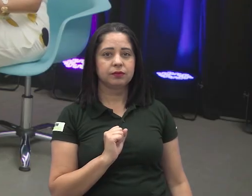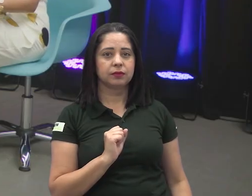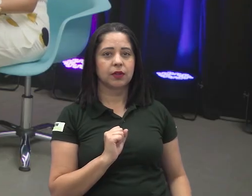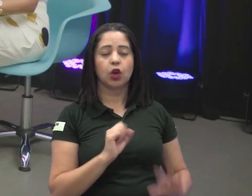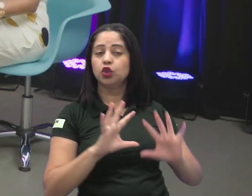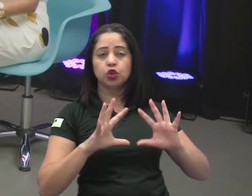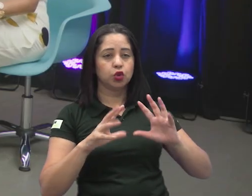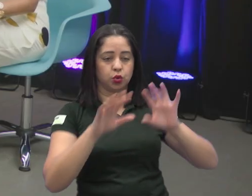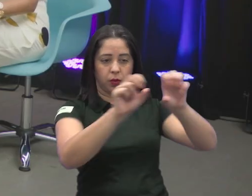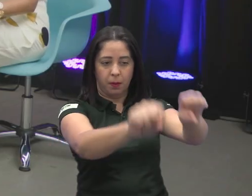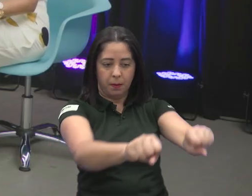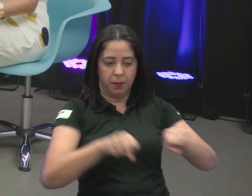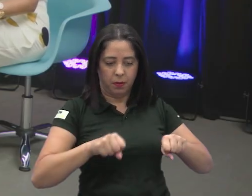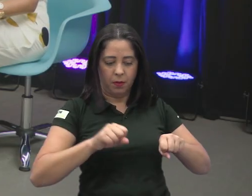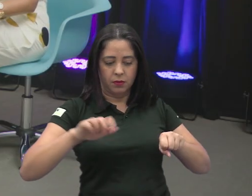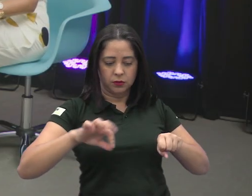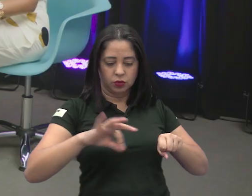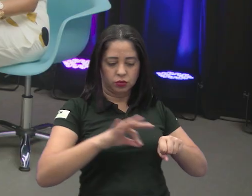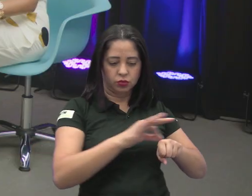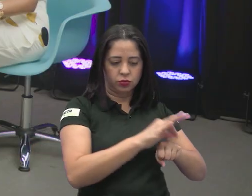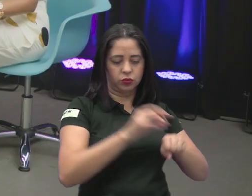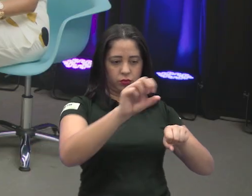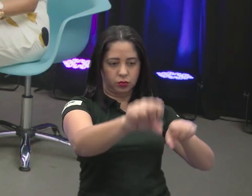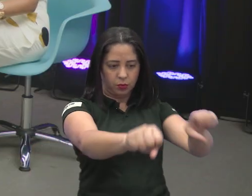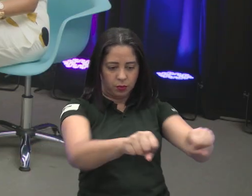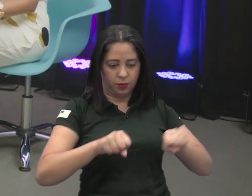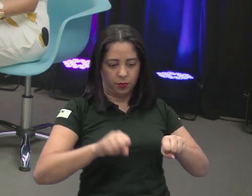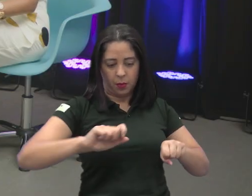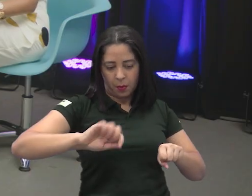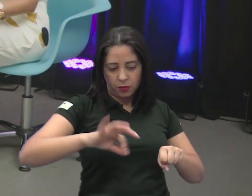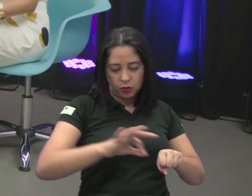Todos os teares, sim. Aliás, em todos os trabalhos, né?